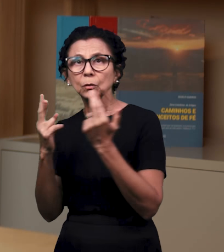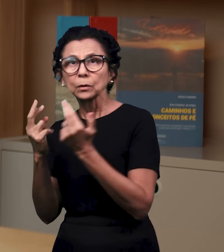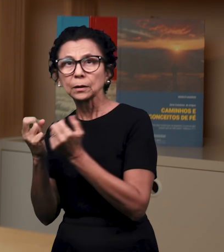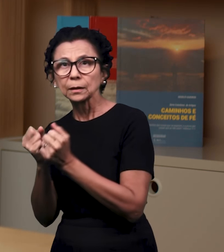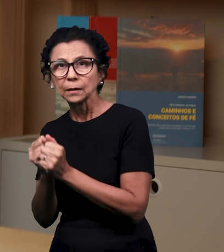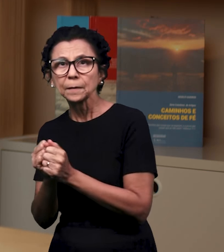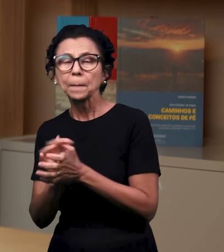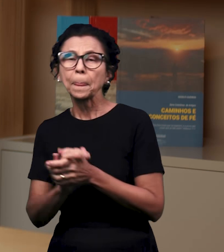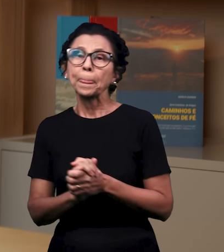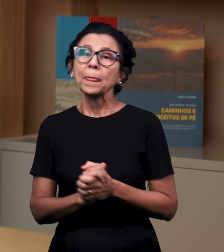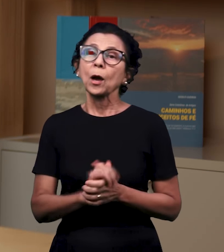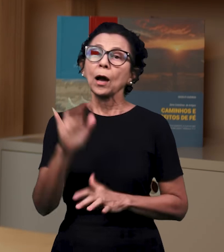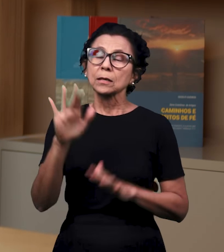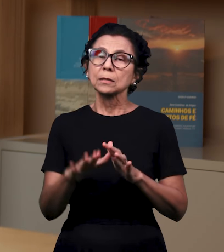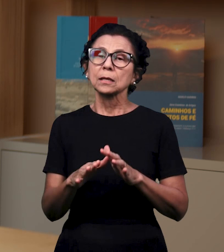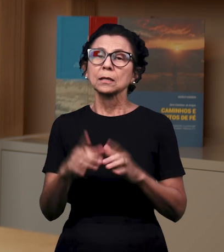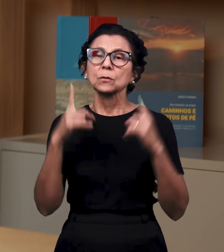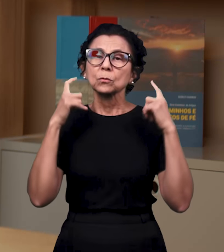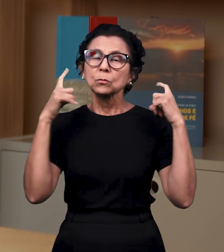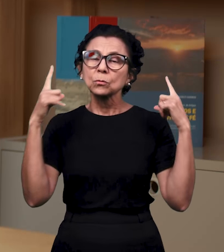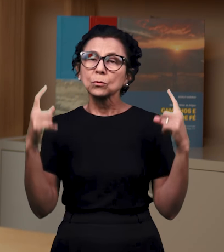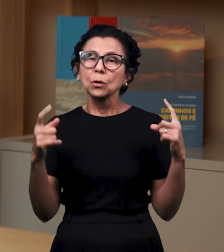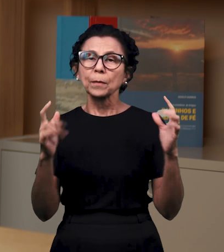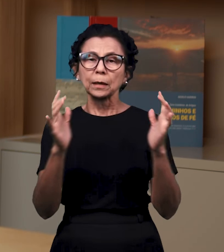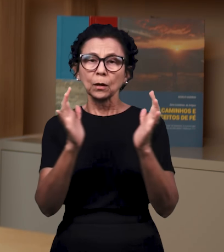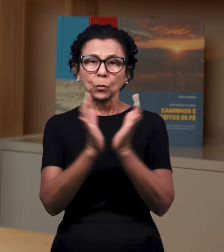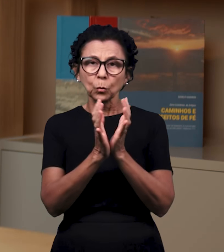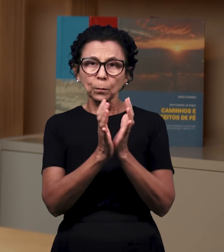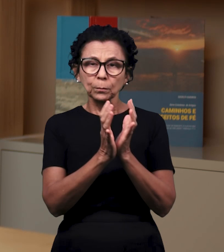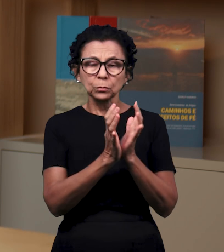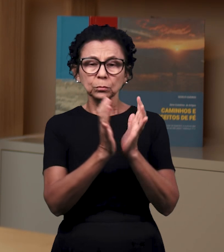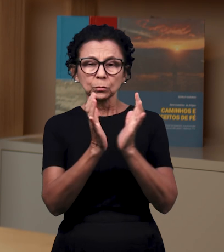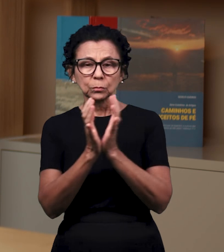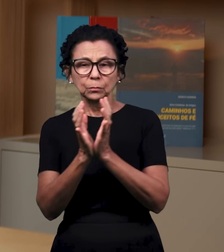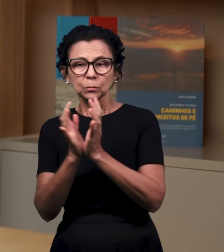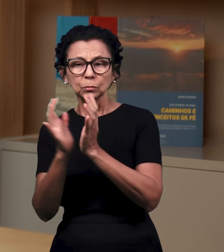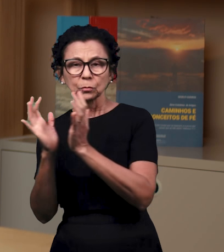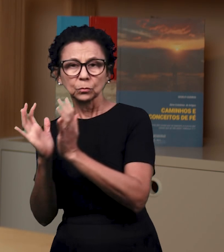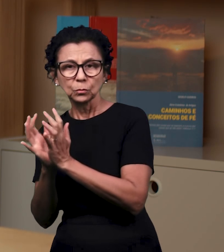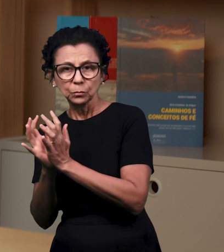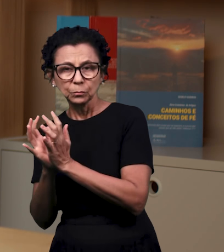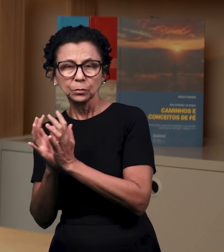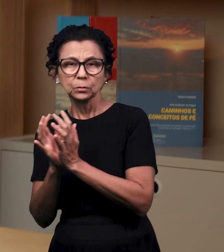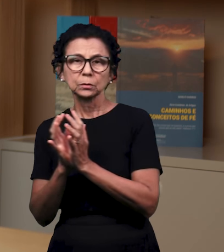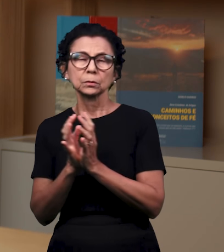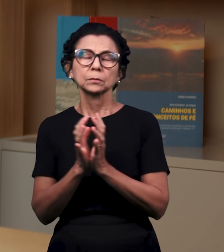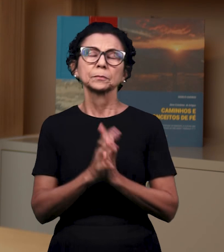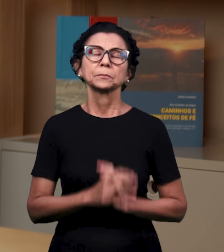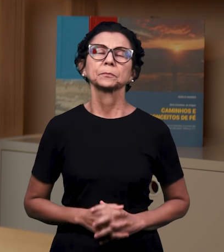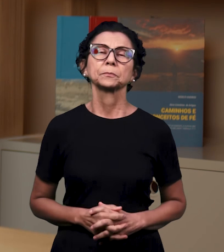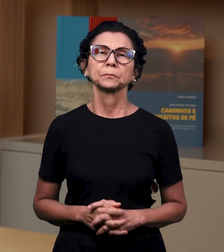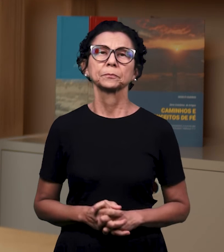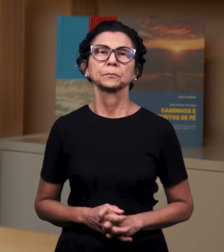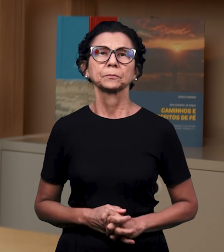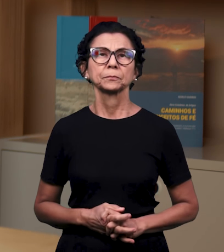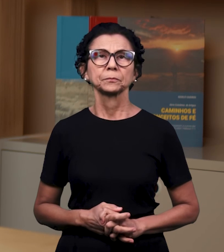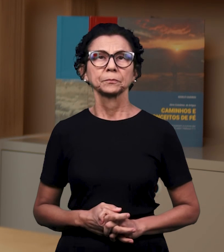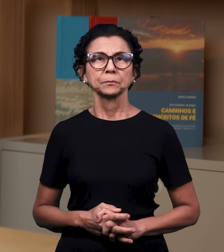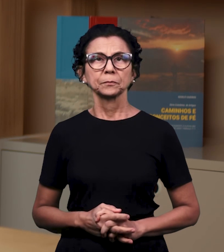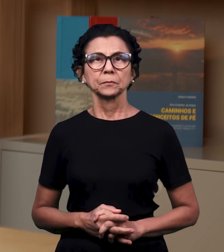grupos individuais que o Senhor ia despertando, mas acho que o mais importante, né, pastor Fades, é que